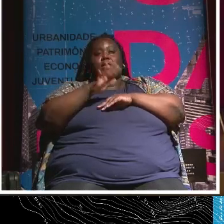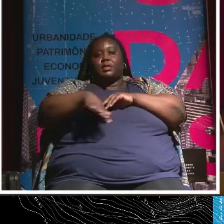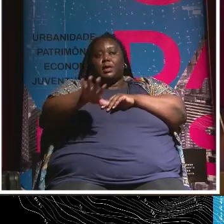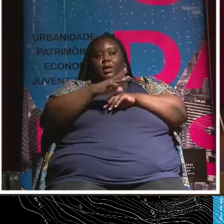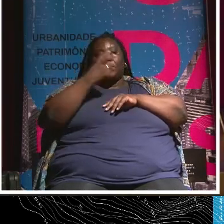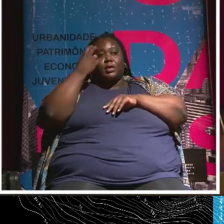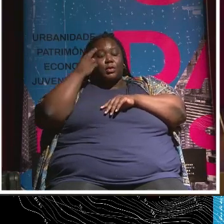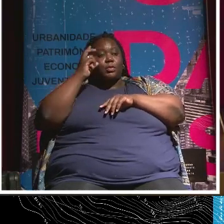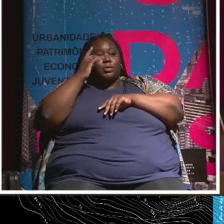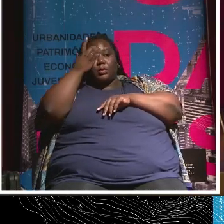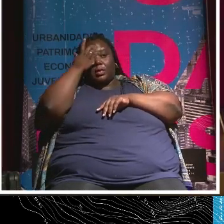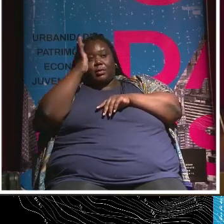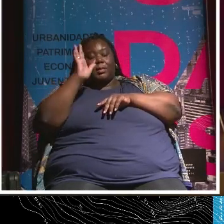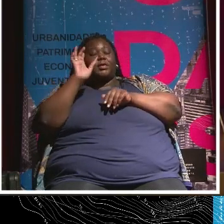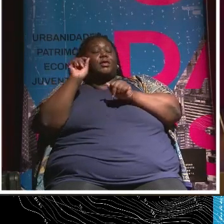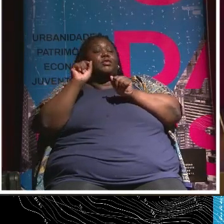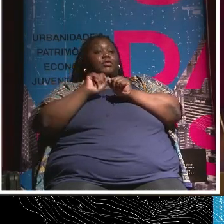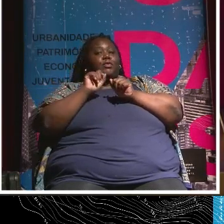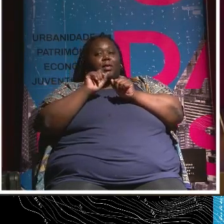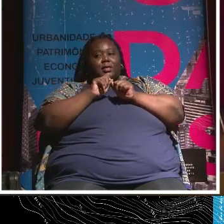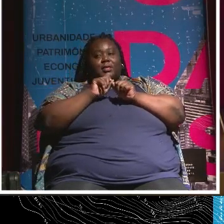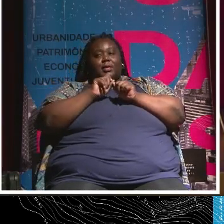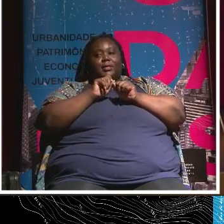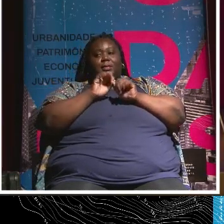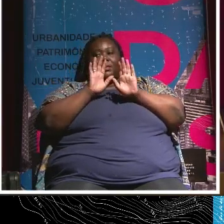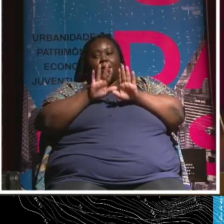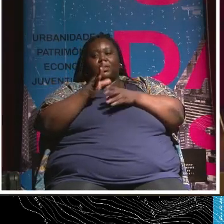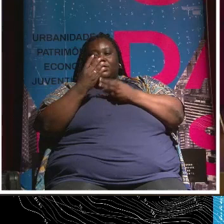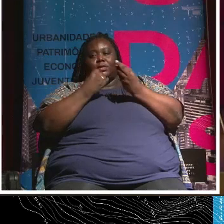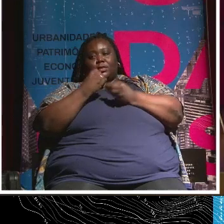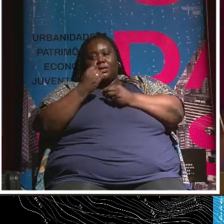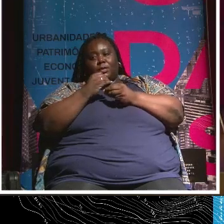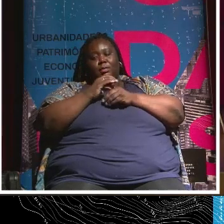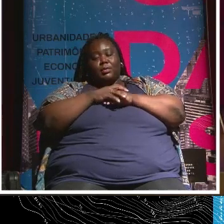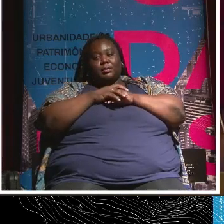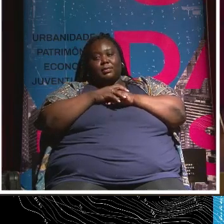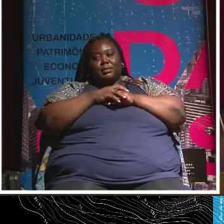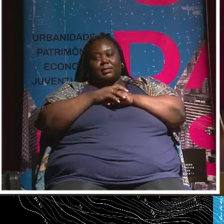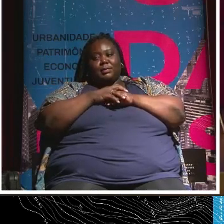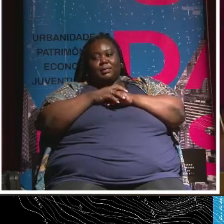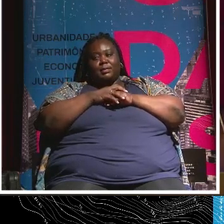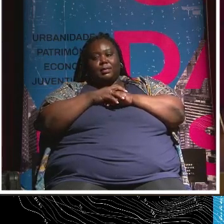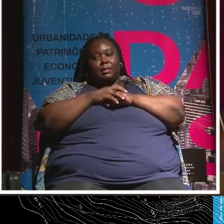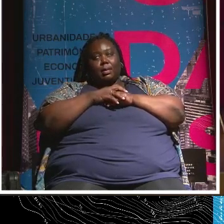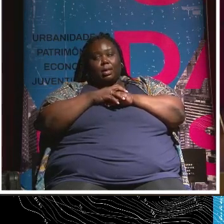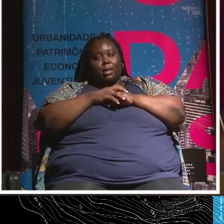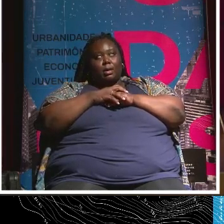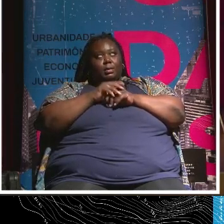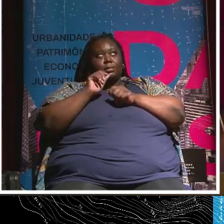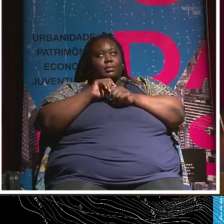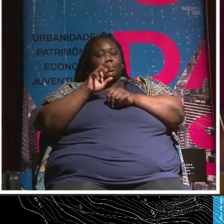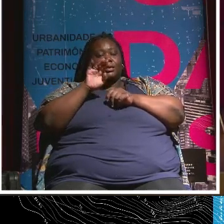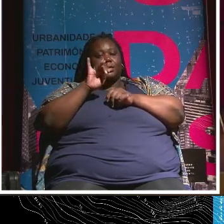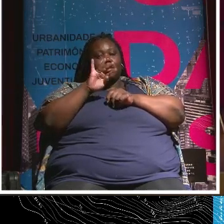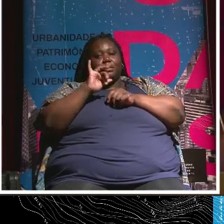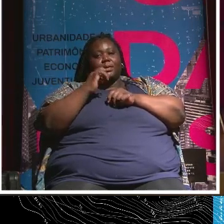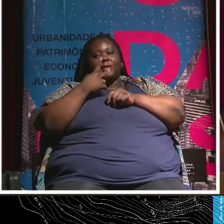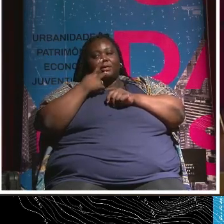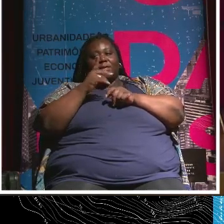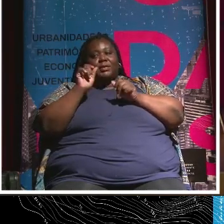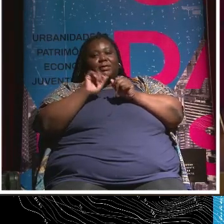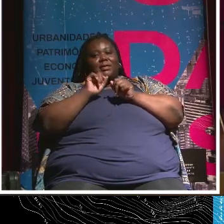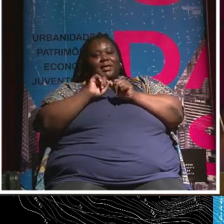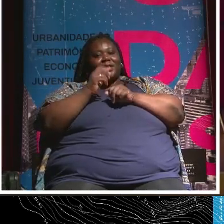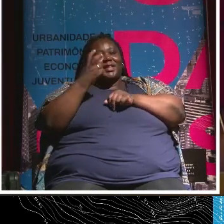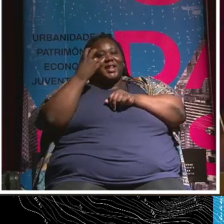mais facilidade de fazer isso, mas como, bem, a Roberta disse, a fazer cultura não se